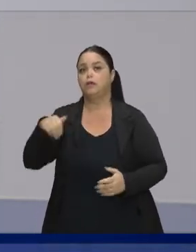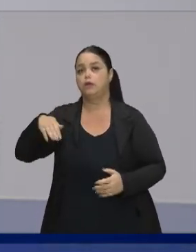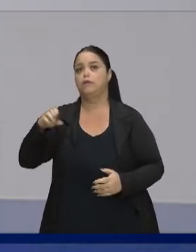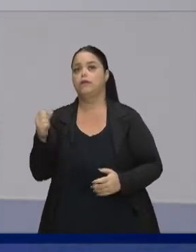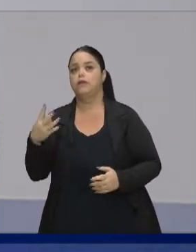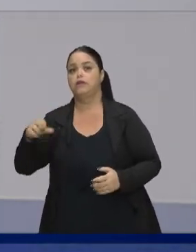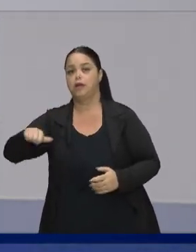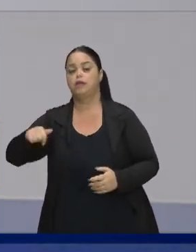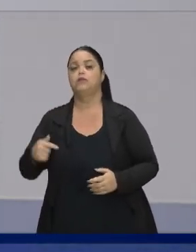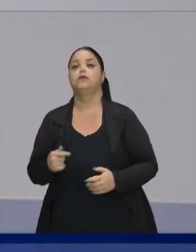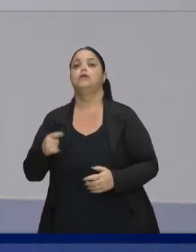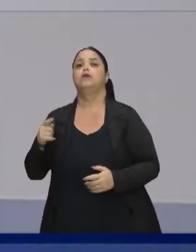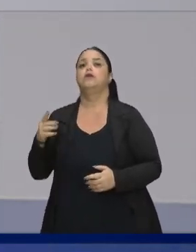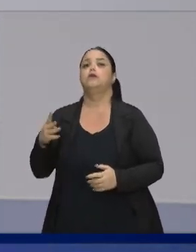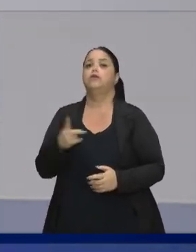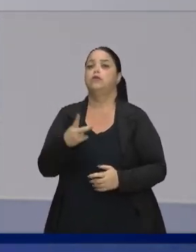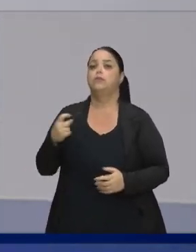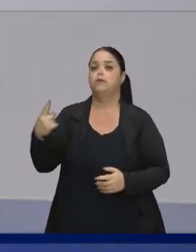Projeto de lei